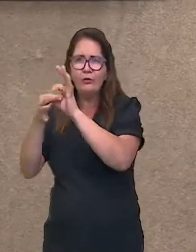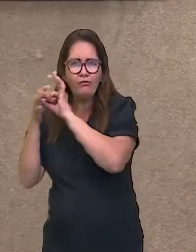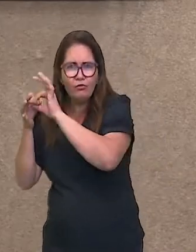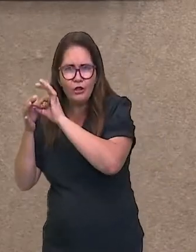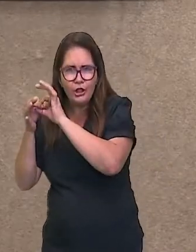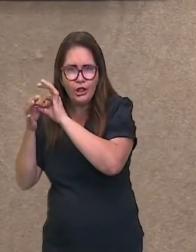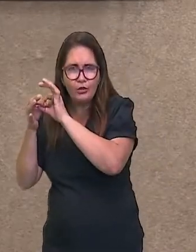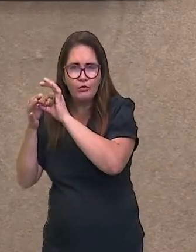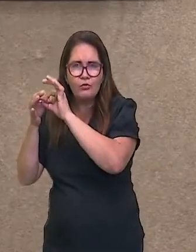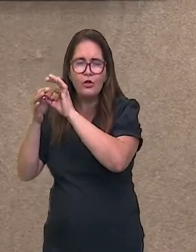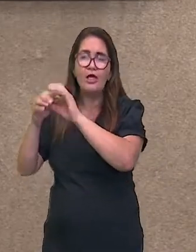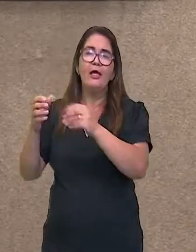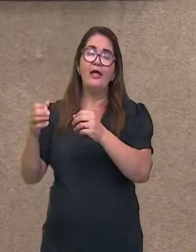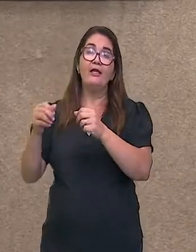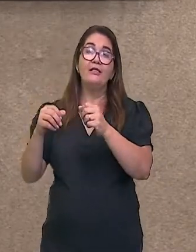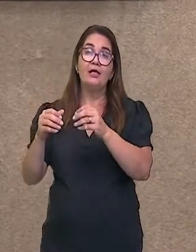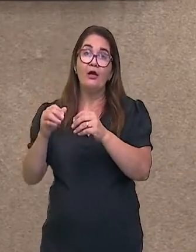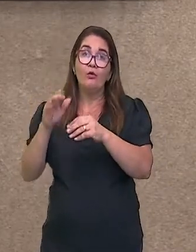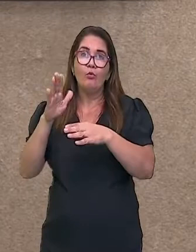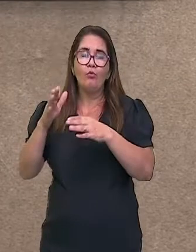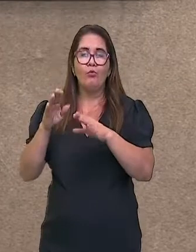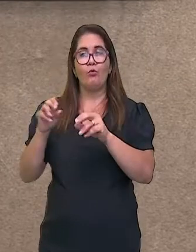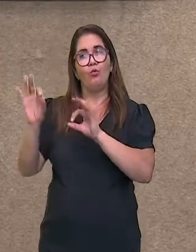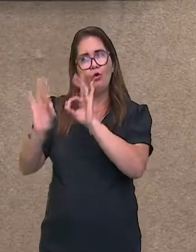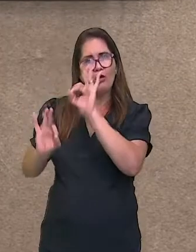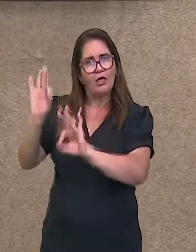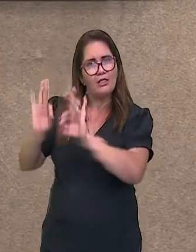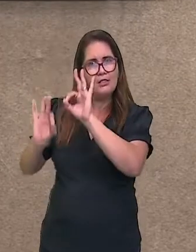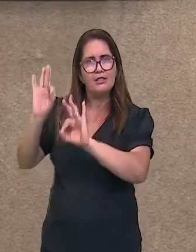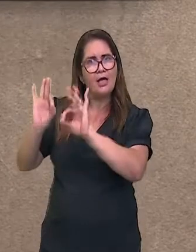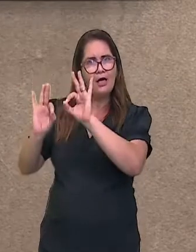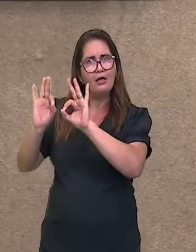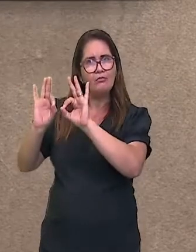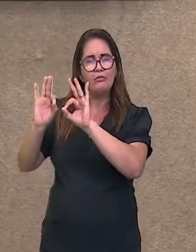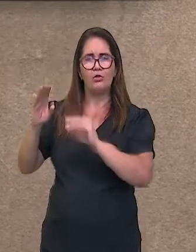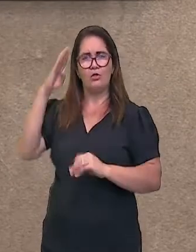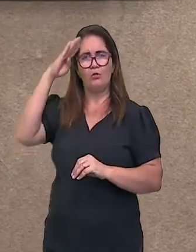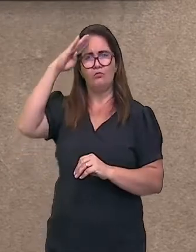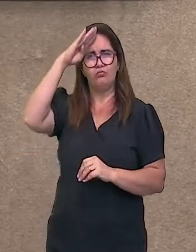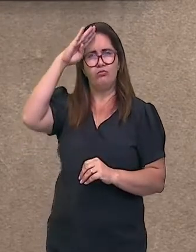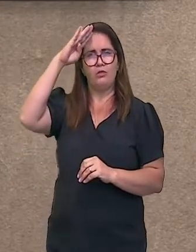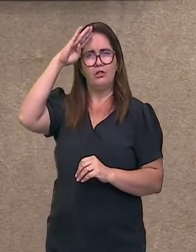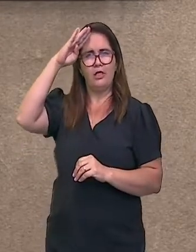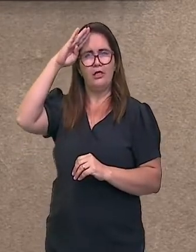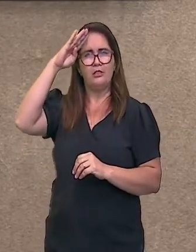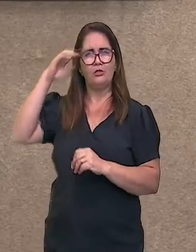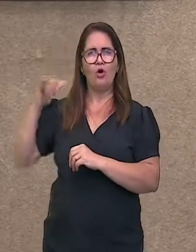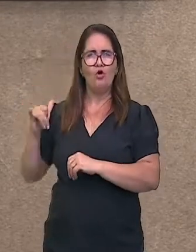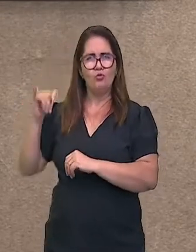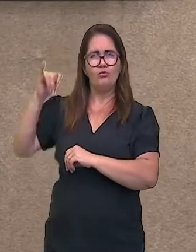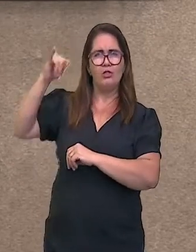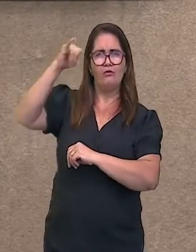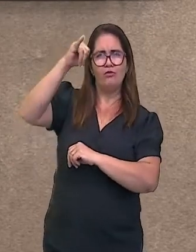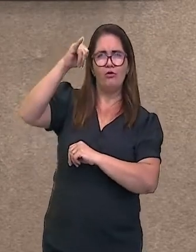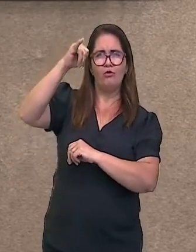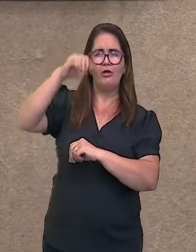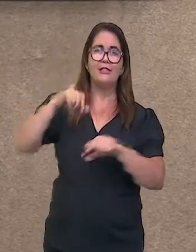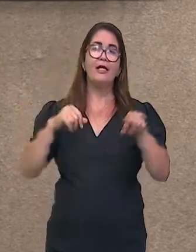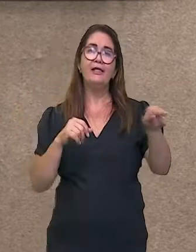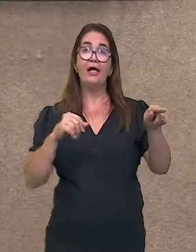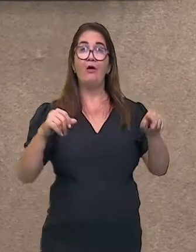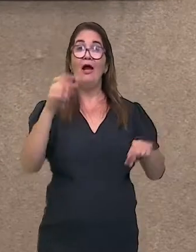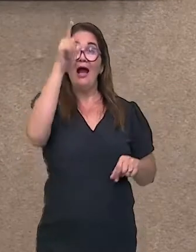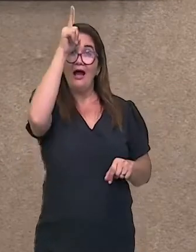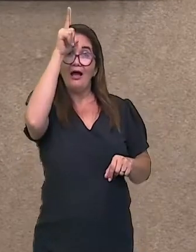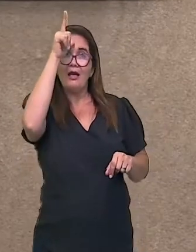austríacos, mobilizaram seus exércitos. Em 1º de agosto, a Alemanha declarou guerra à Rússia. E no dia